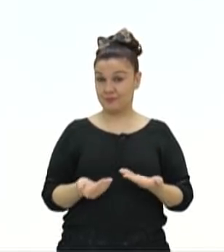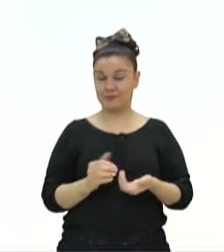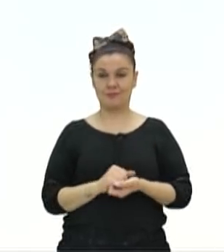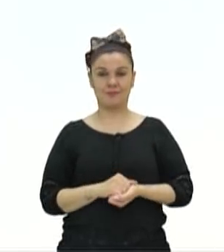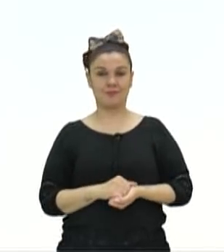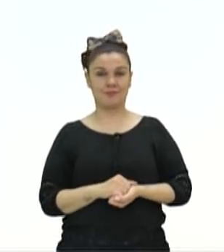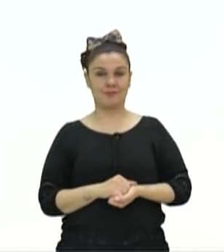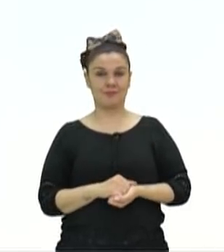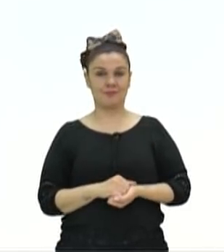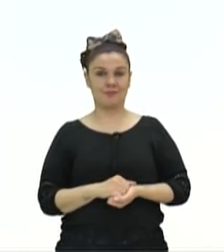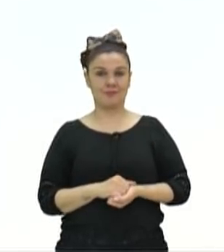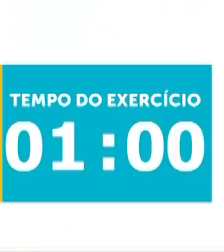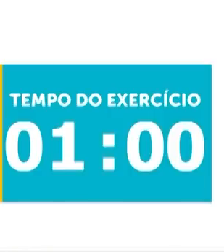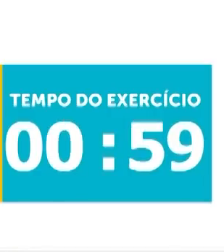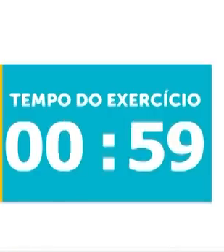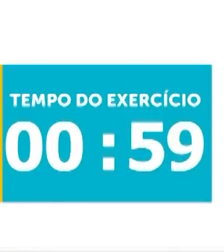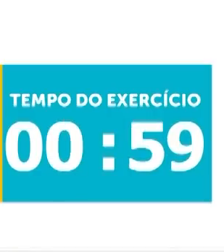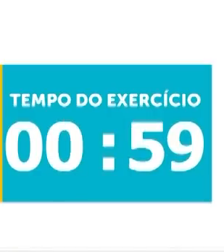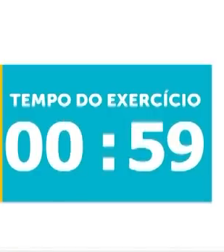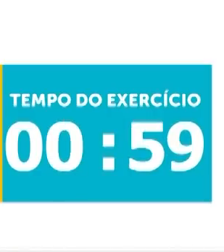aí?